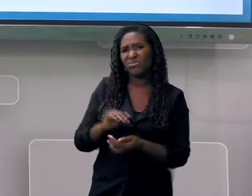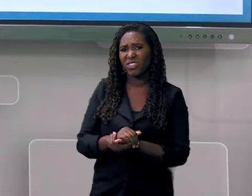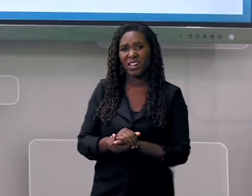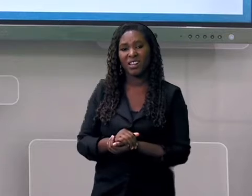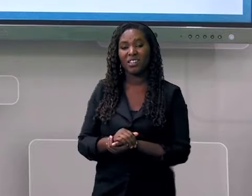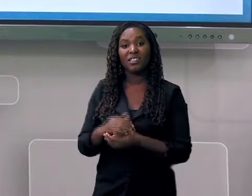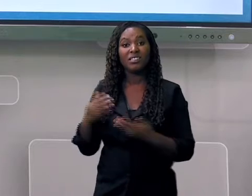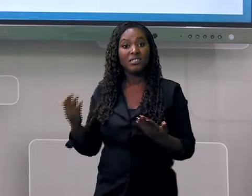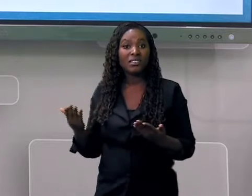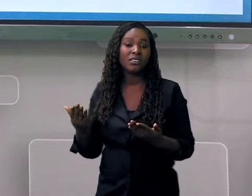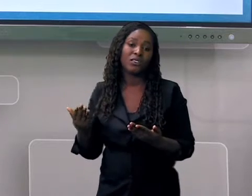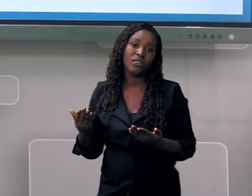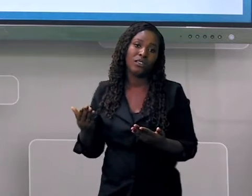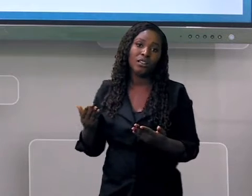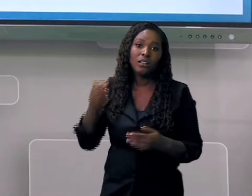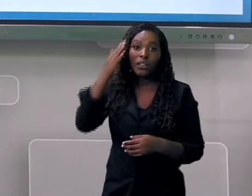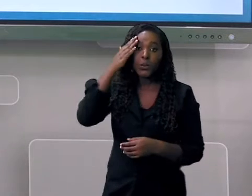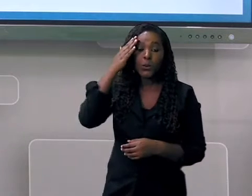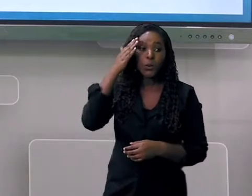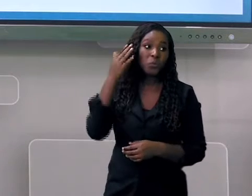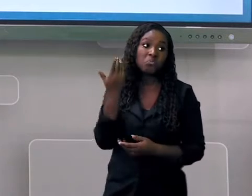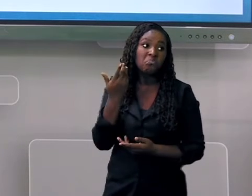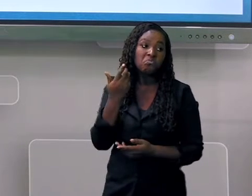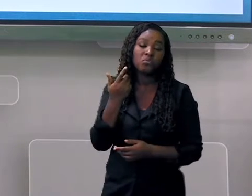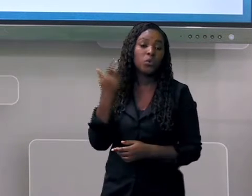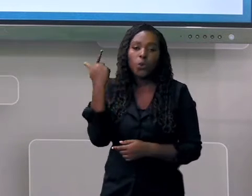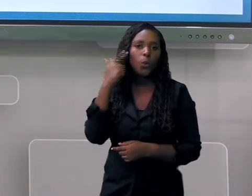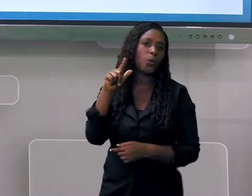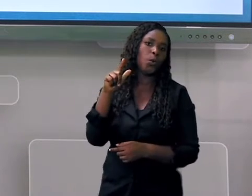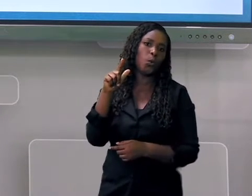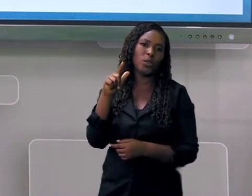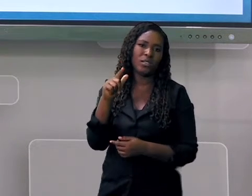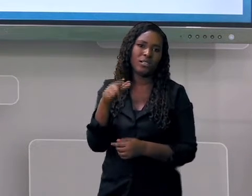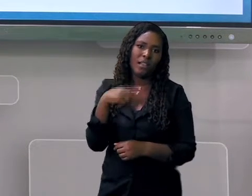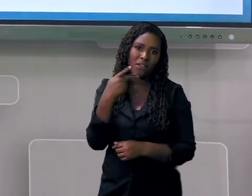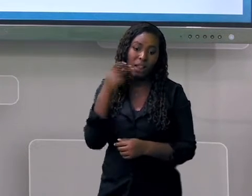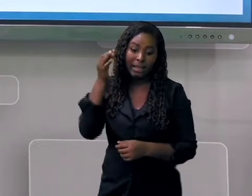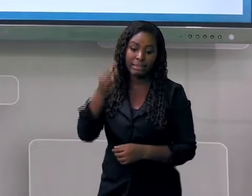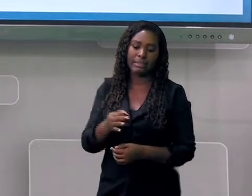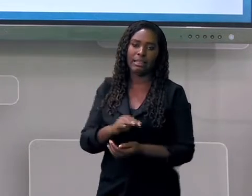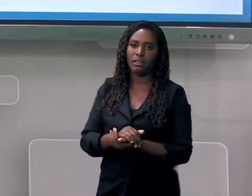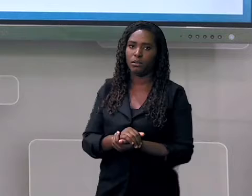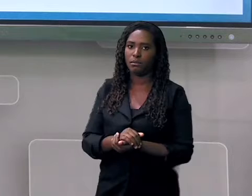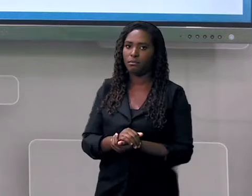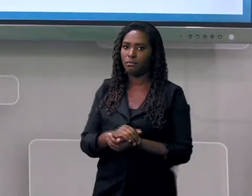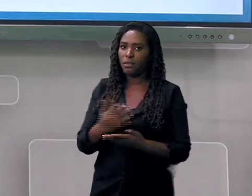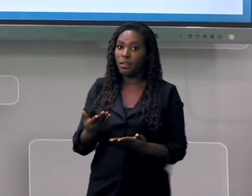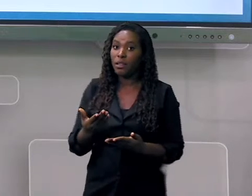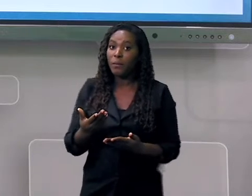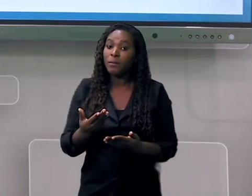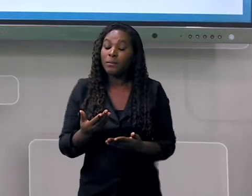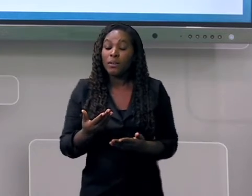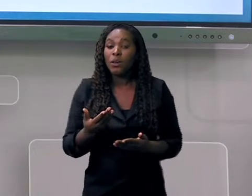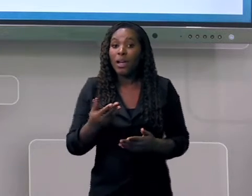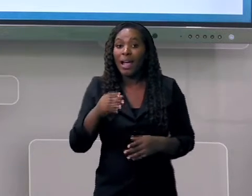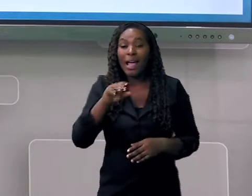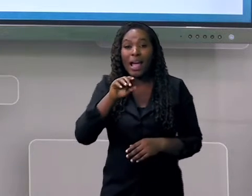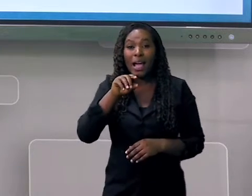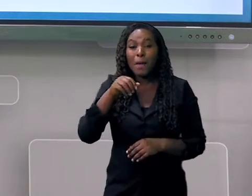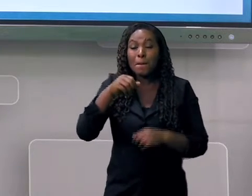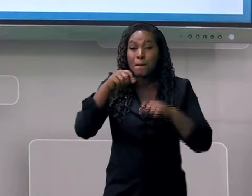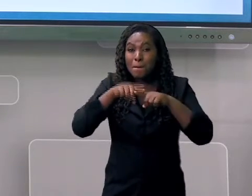talvez a melhor forma de perguntar seria como ele vai se comunicar. A linguagem oral é apenas uma forma